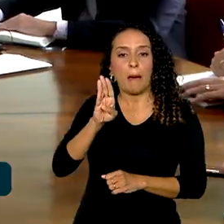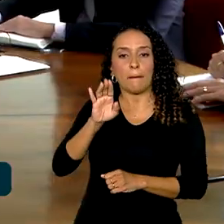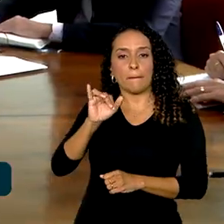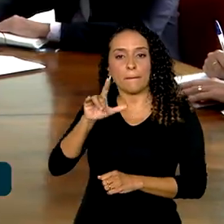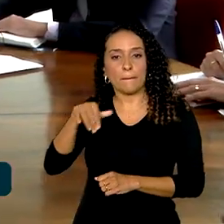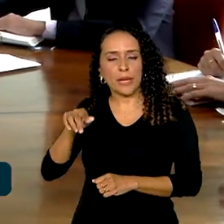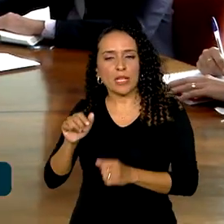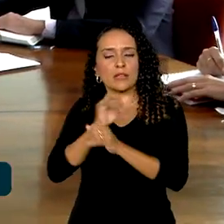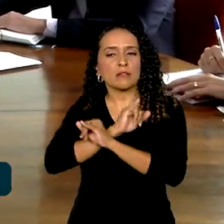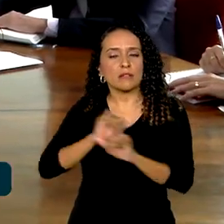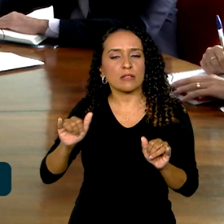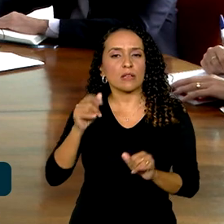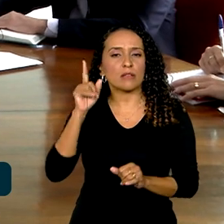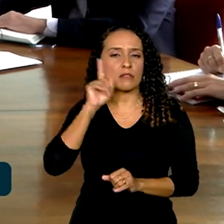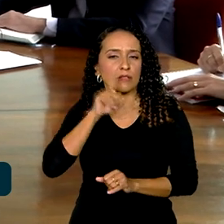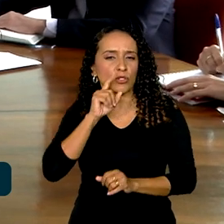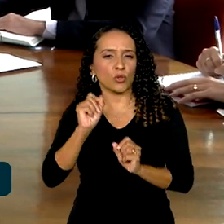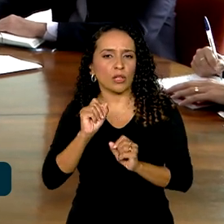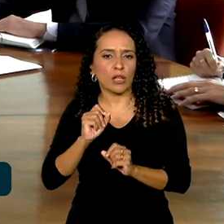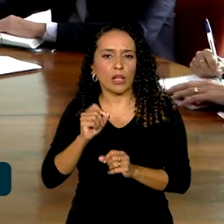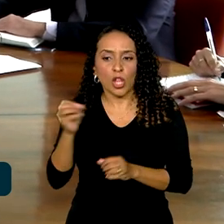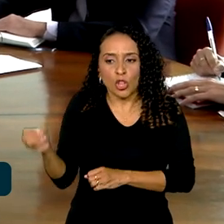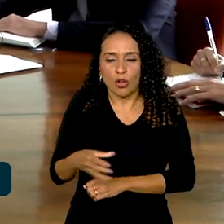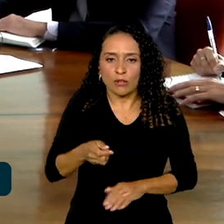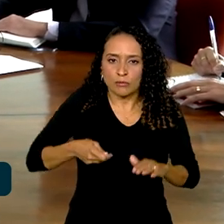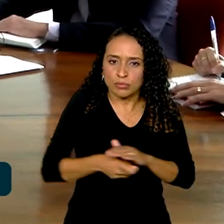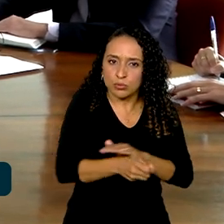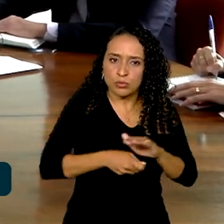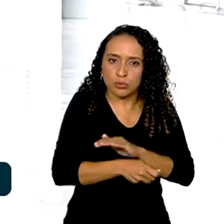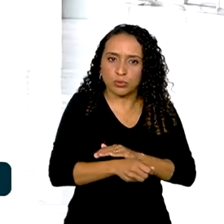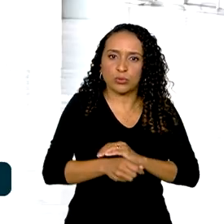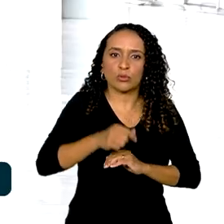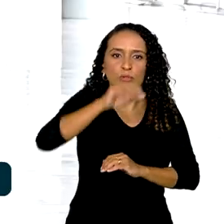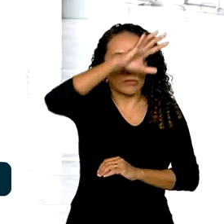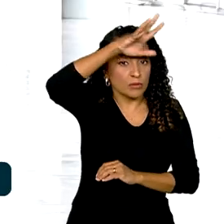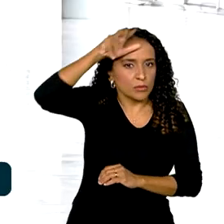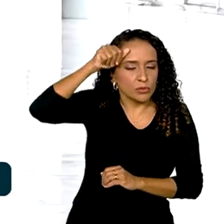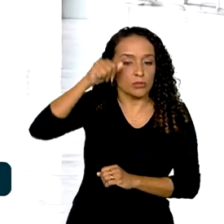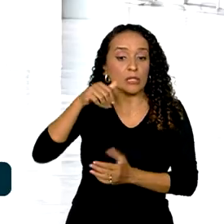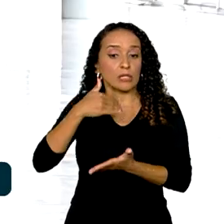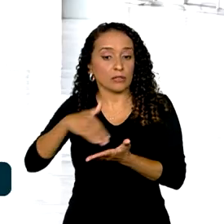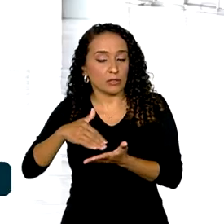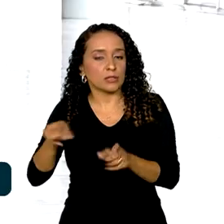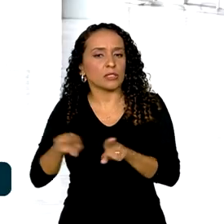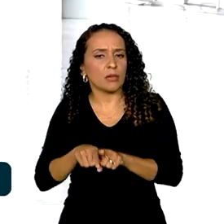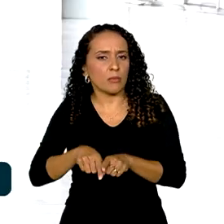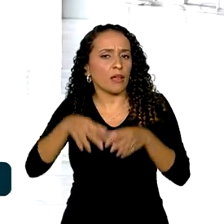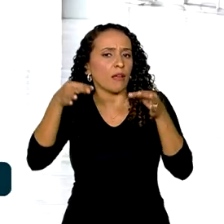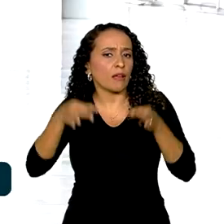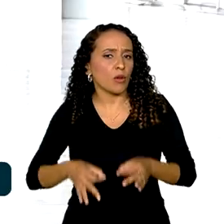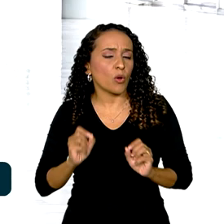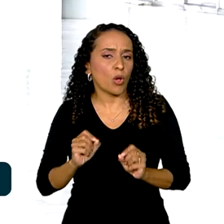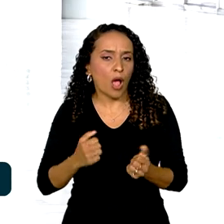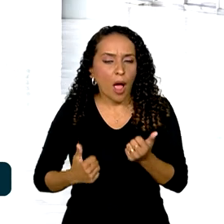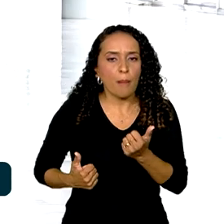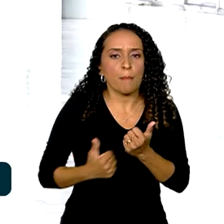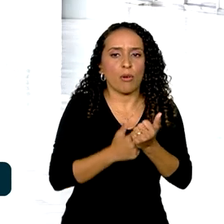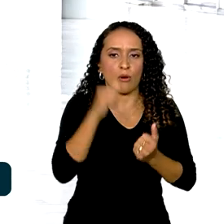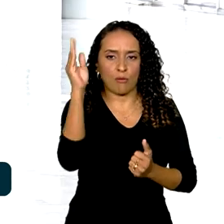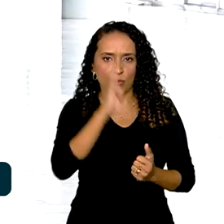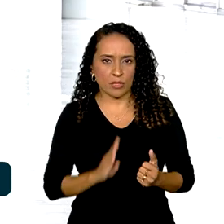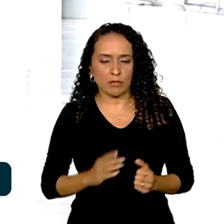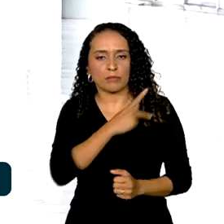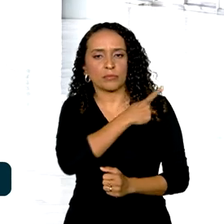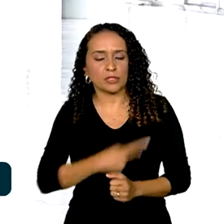Estados Unidos estudam fazer um novo investimento no Fundo Amazônia. O secretário reafirmou o apoio ao Brasil na presidência